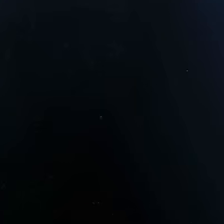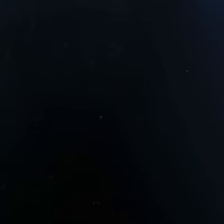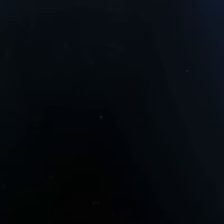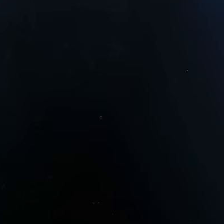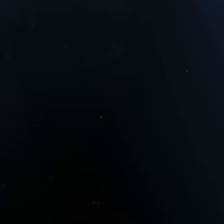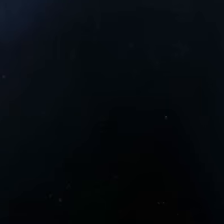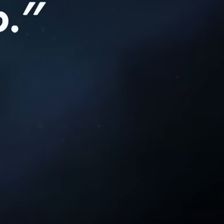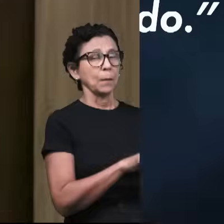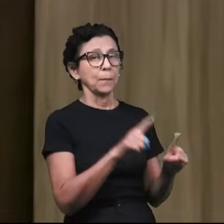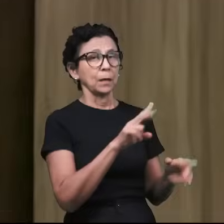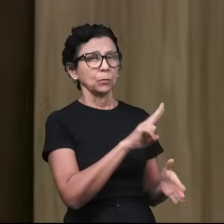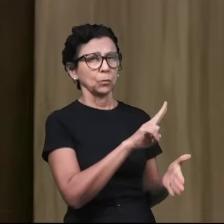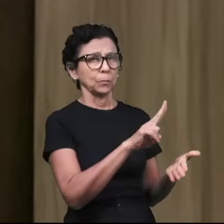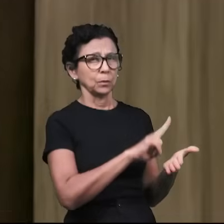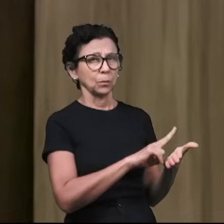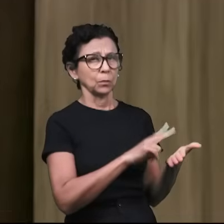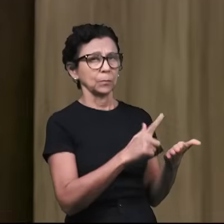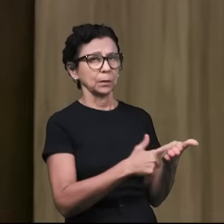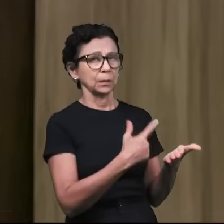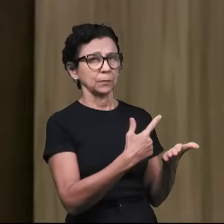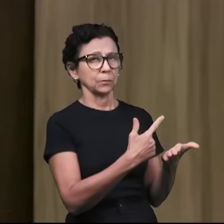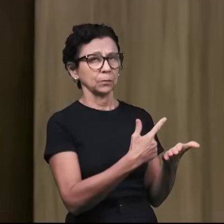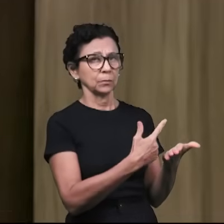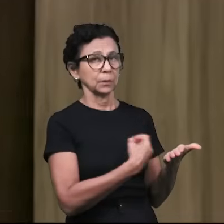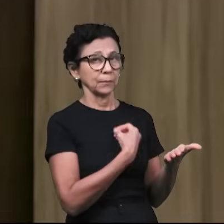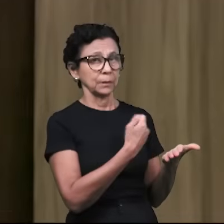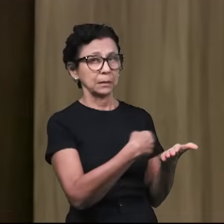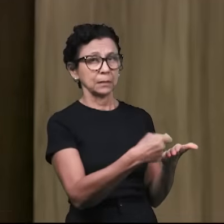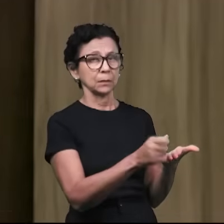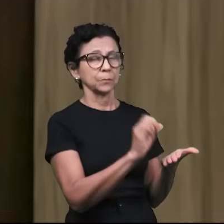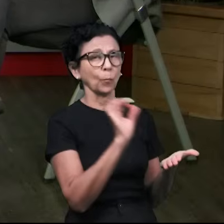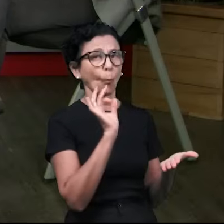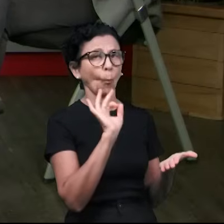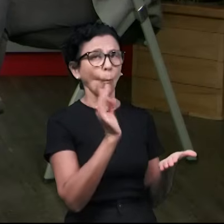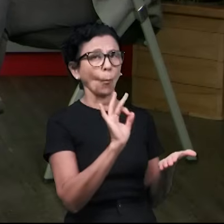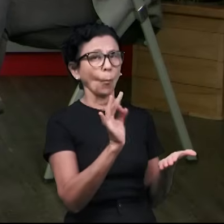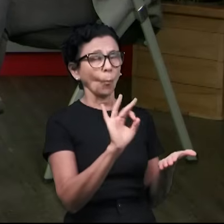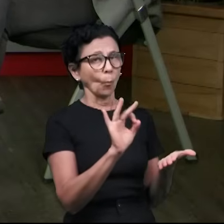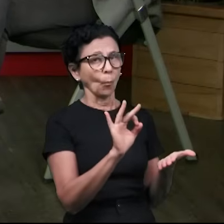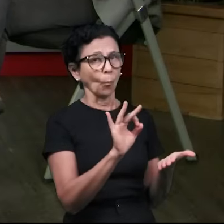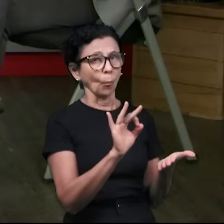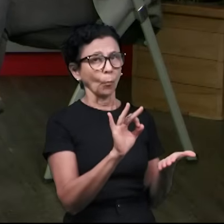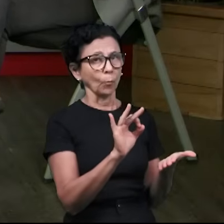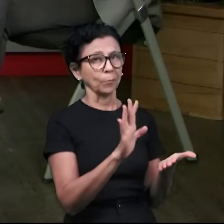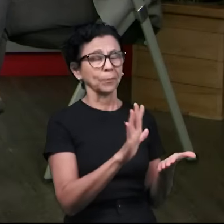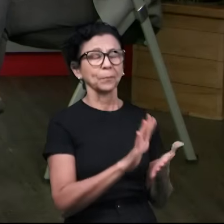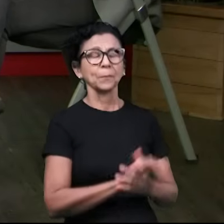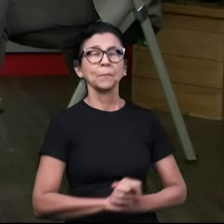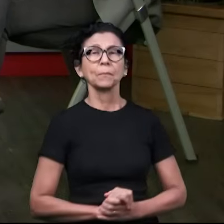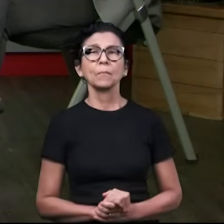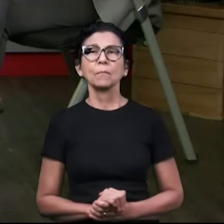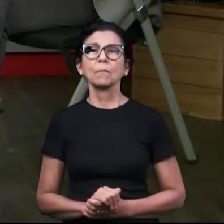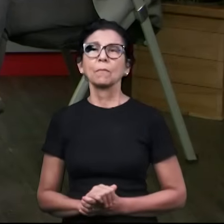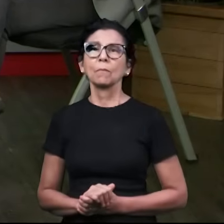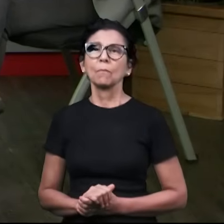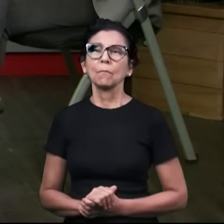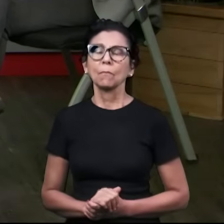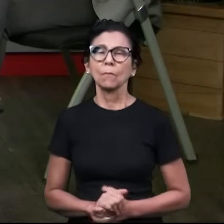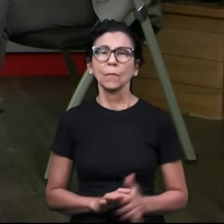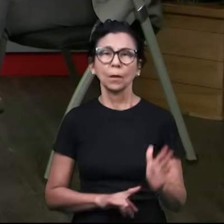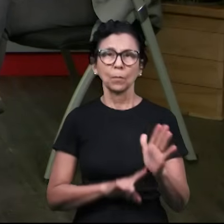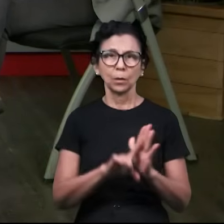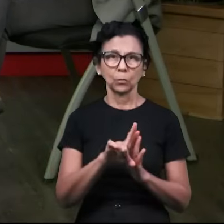a fundação do mundo. Sérgio, alguns aspectos interessantes nós levantarmos aqui, porque a pergunta ela tem um